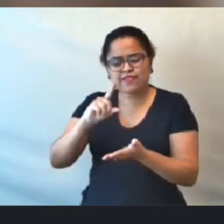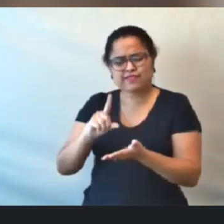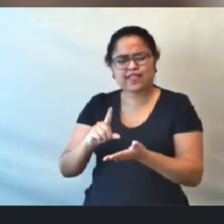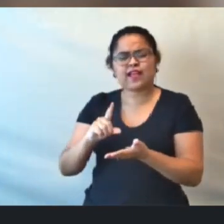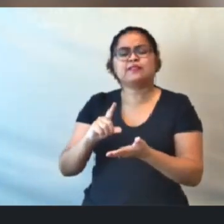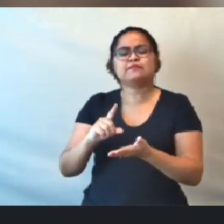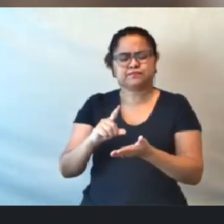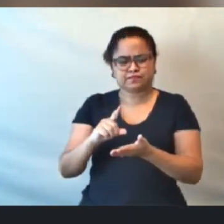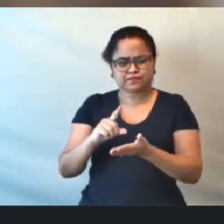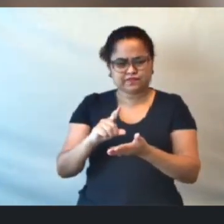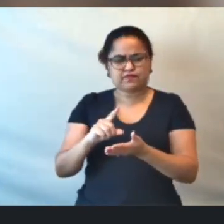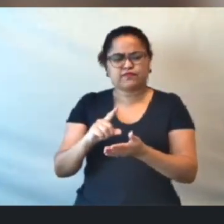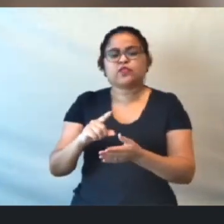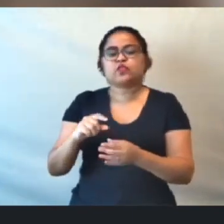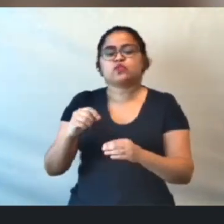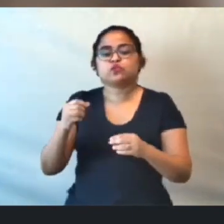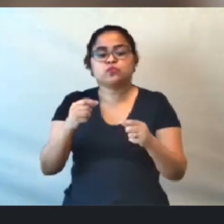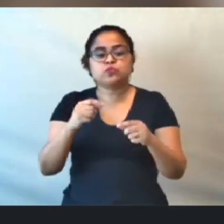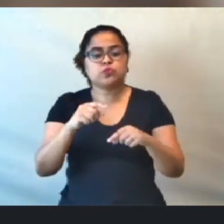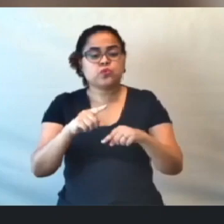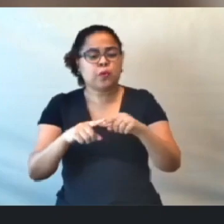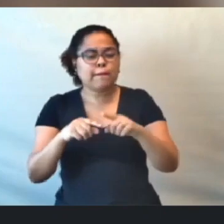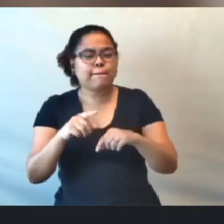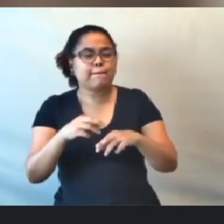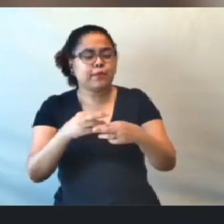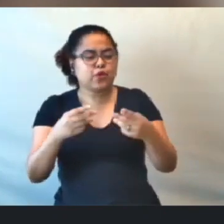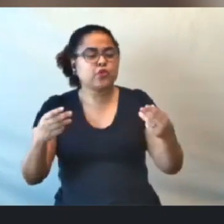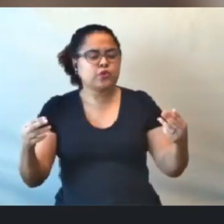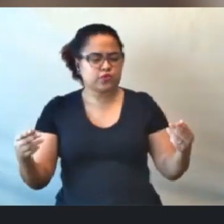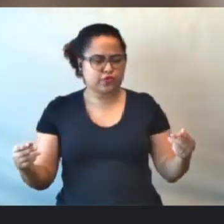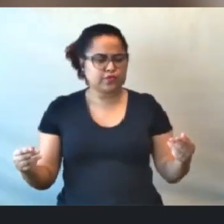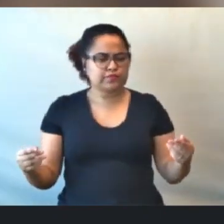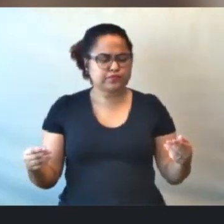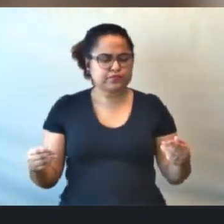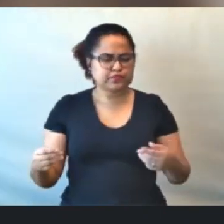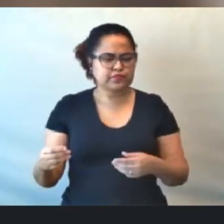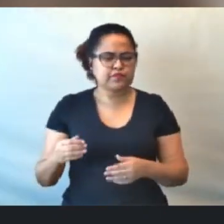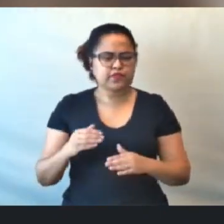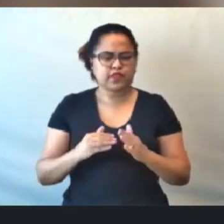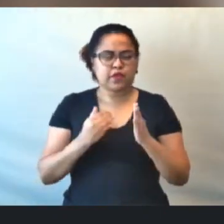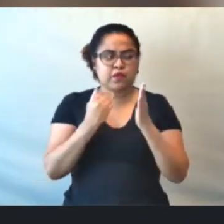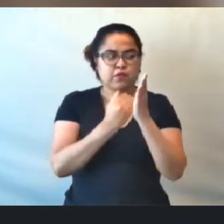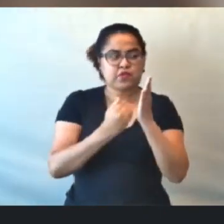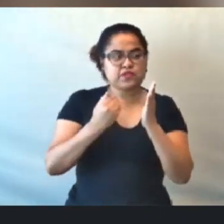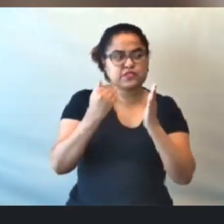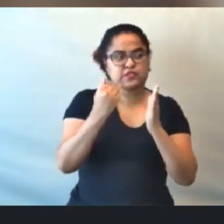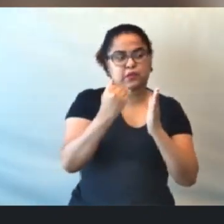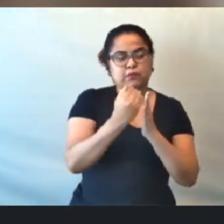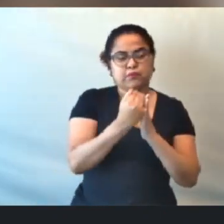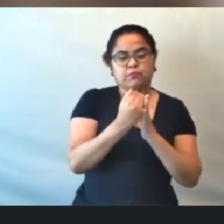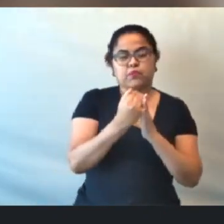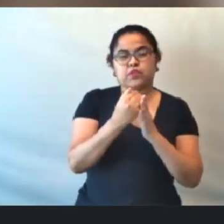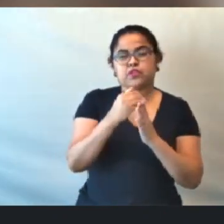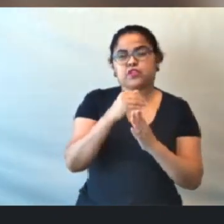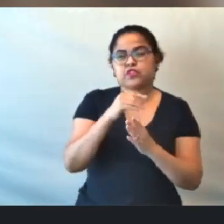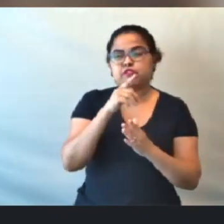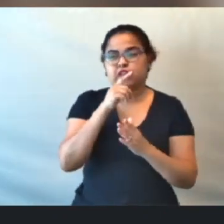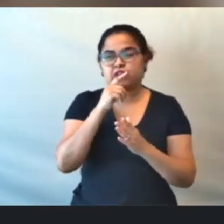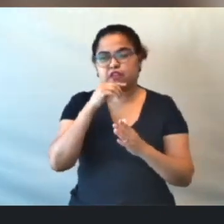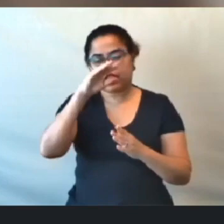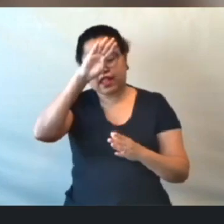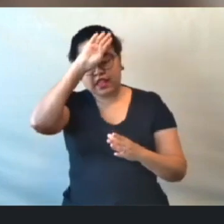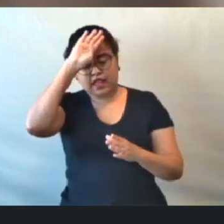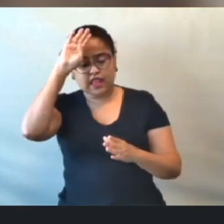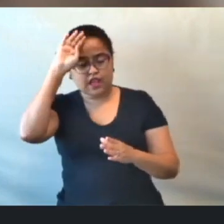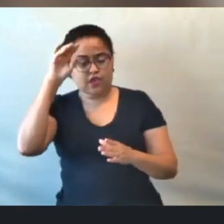para reter esse pico, né, que a gente vê na lagoa. Então, a gente afirma, a nossa conclusão é essa mesmo, a